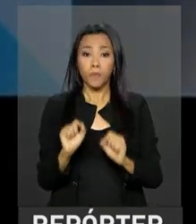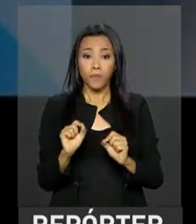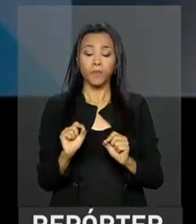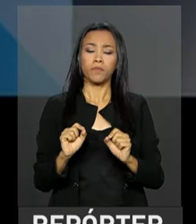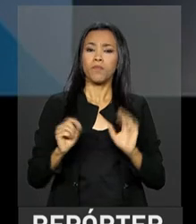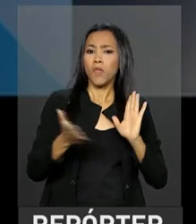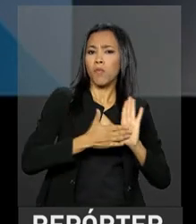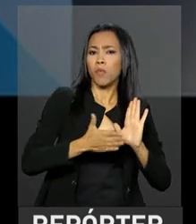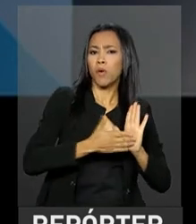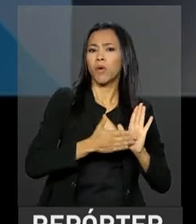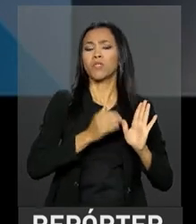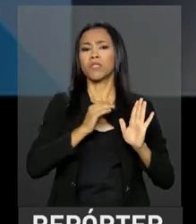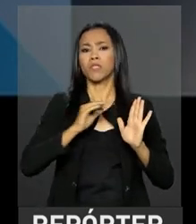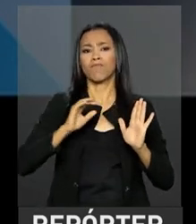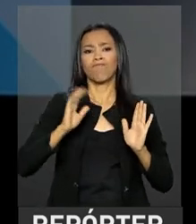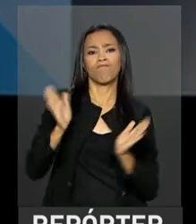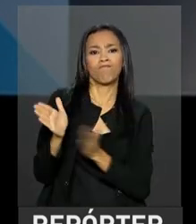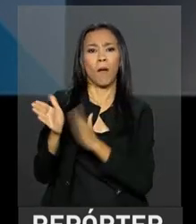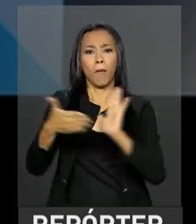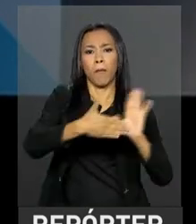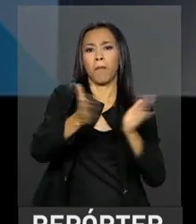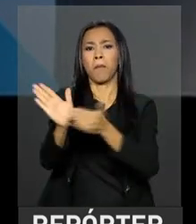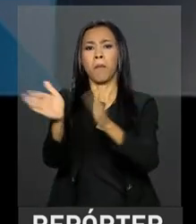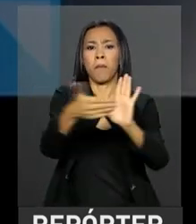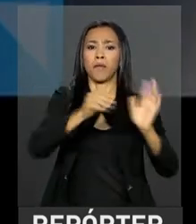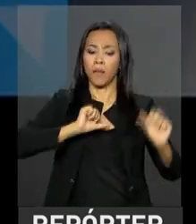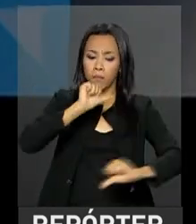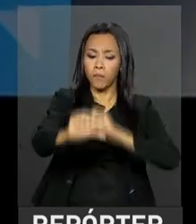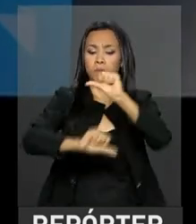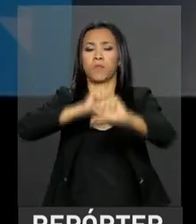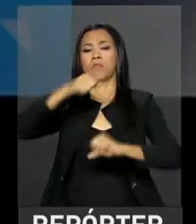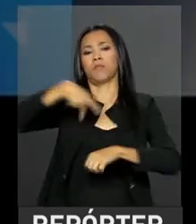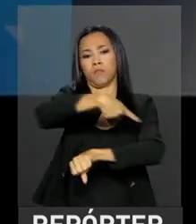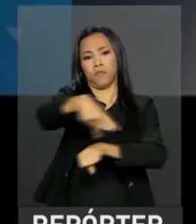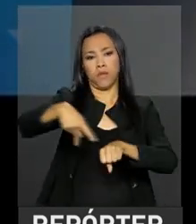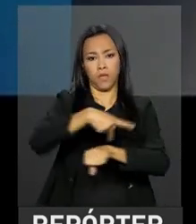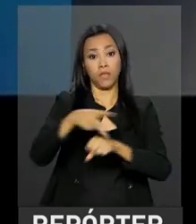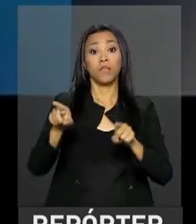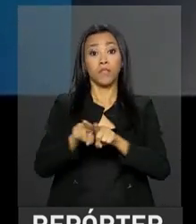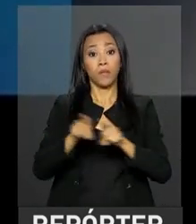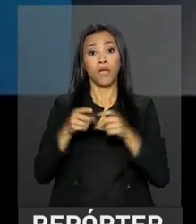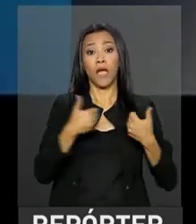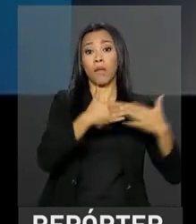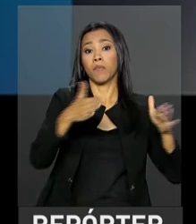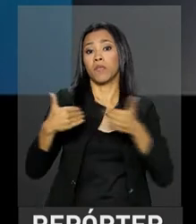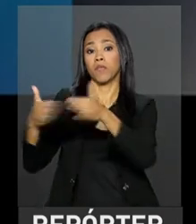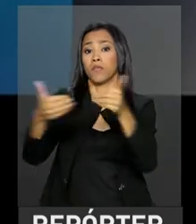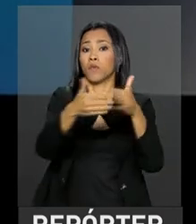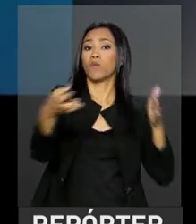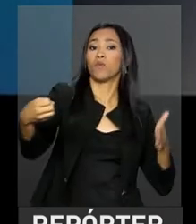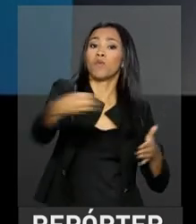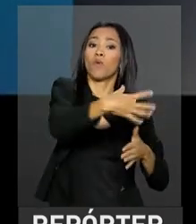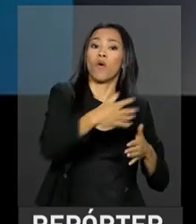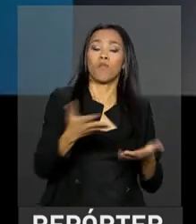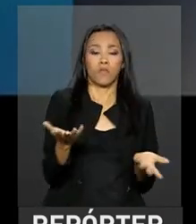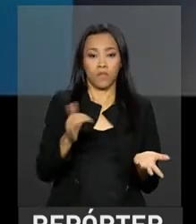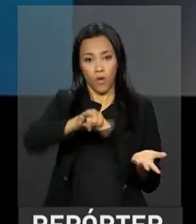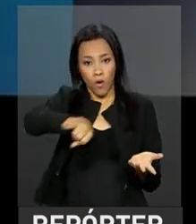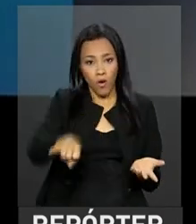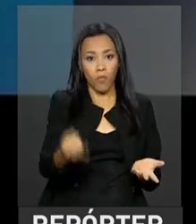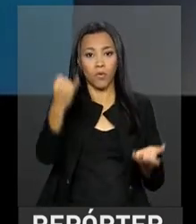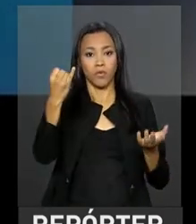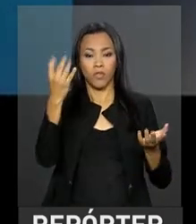transformando o país e que estão abrindo novas oportunidades para todos. Eu